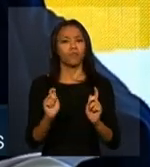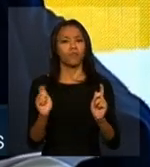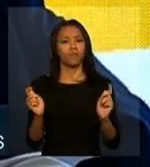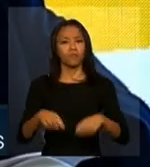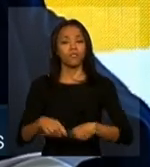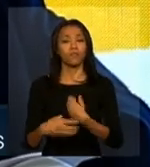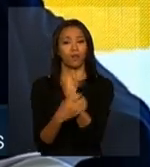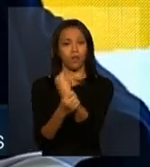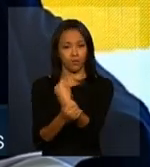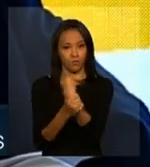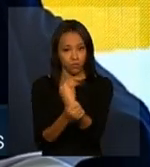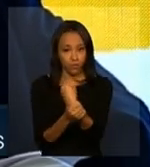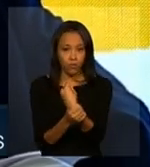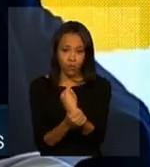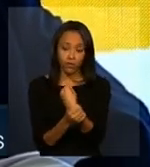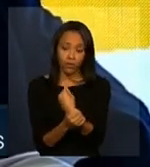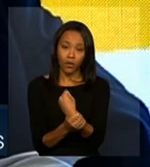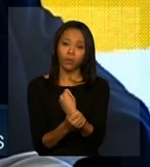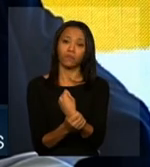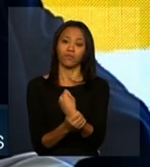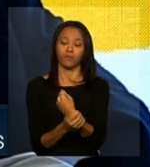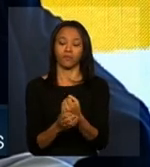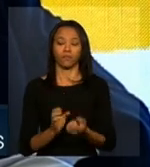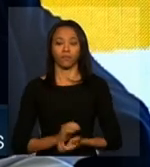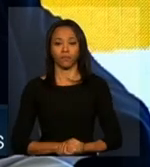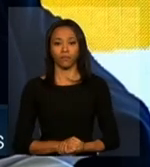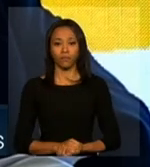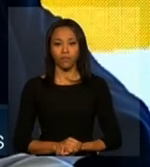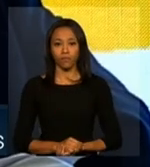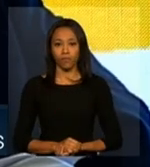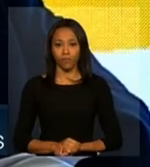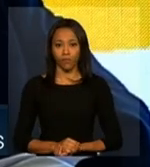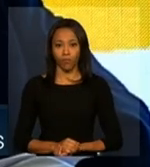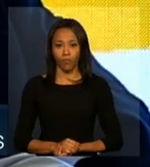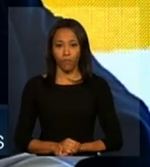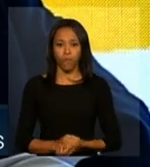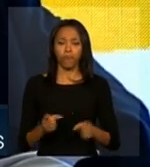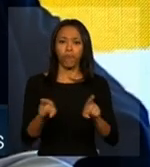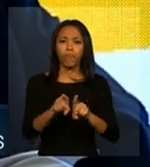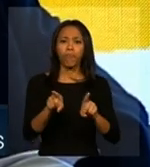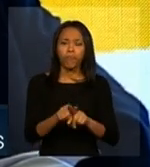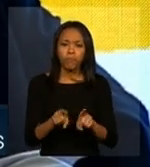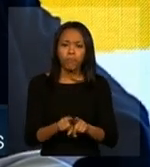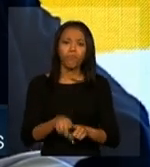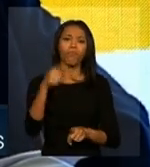garantissem essa possibilidade. A garantia